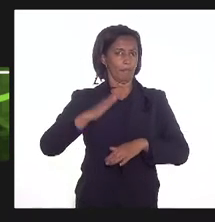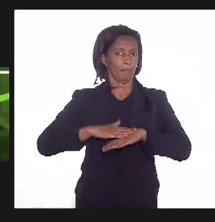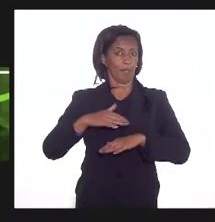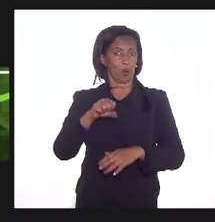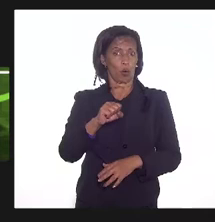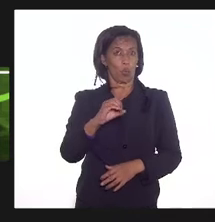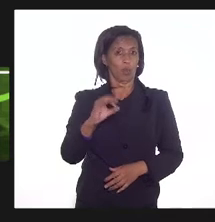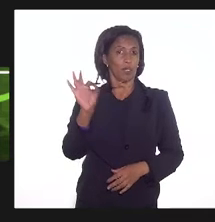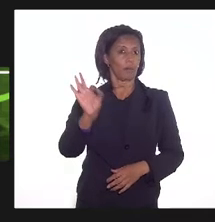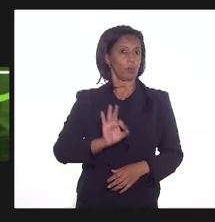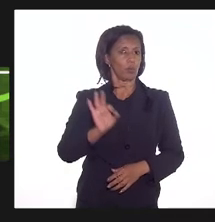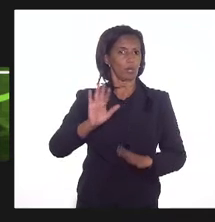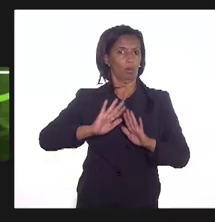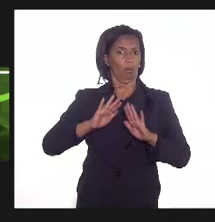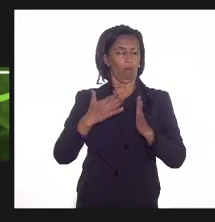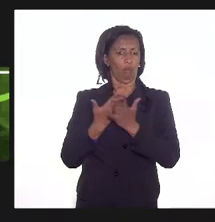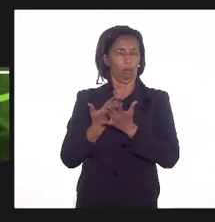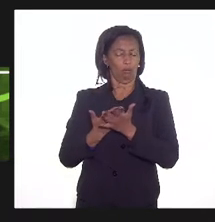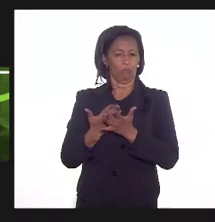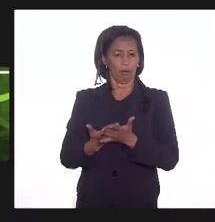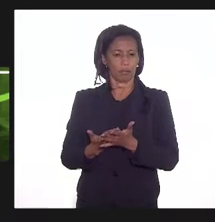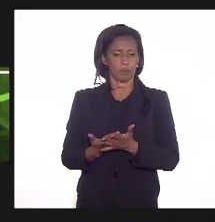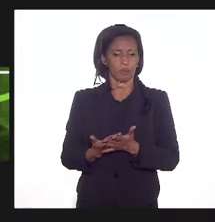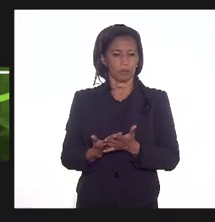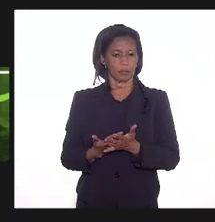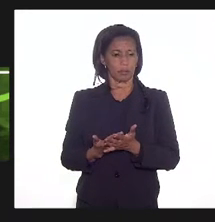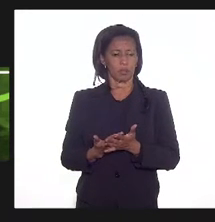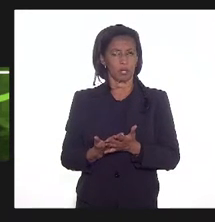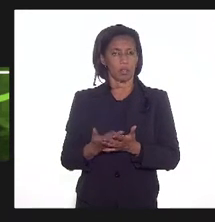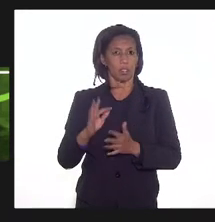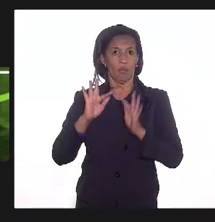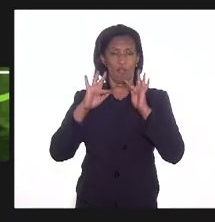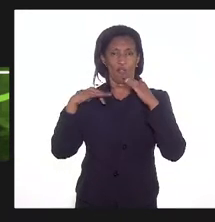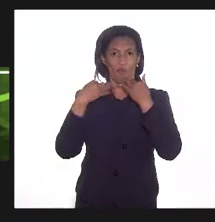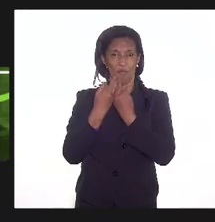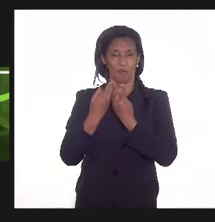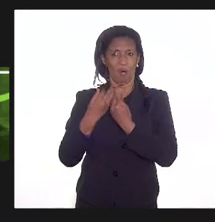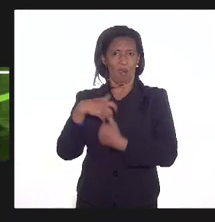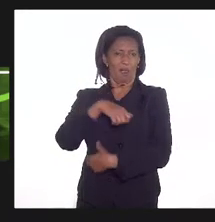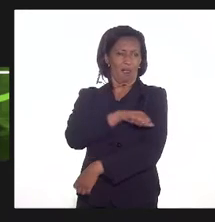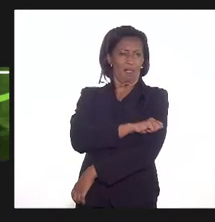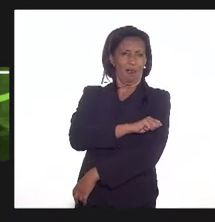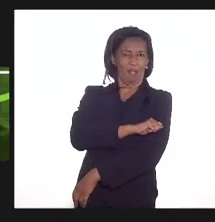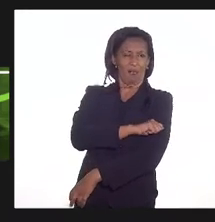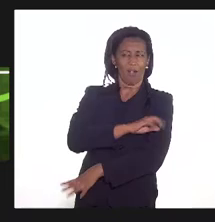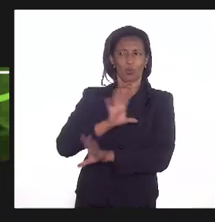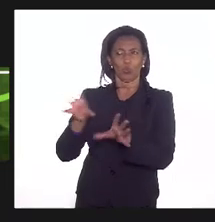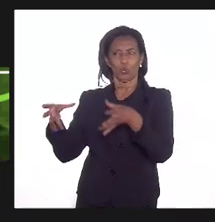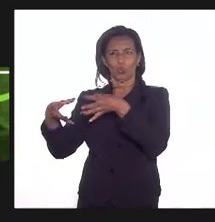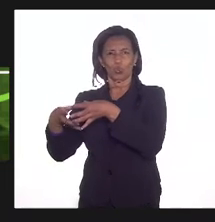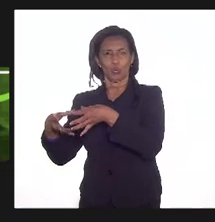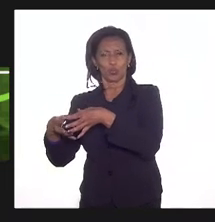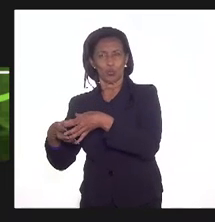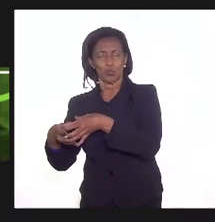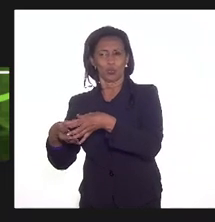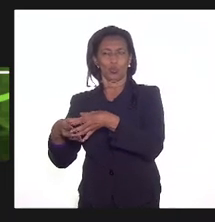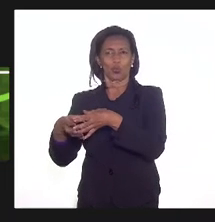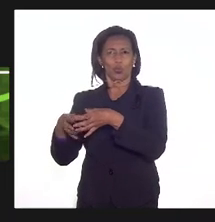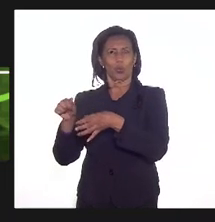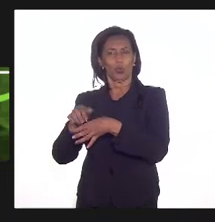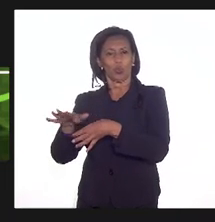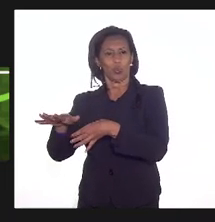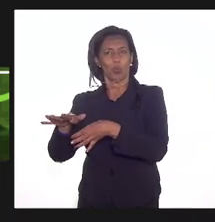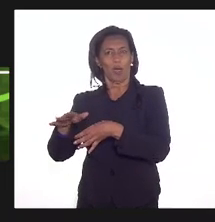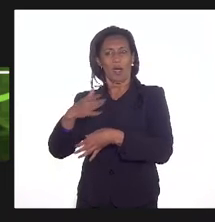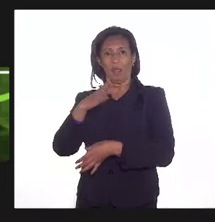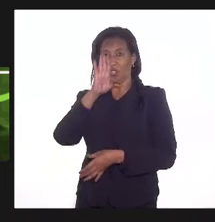de 80% da escola são carentes né alunos de comunidade é uma escola pública